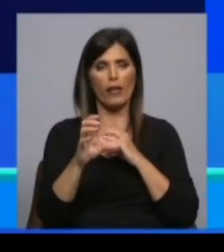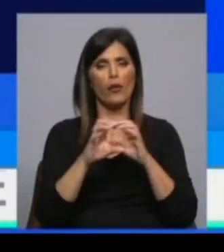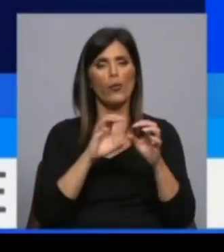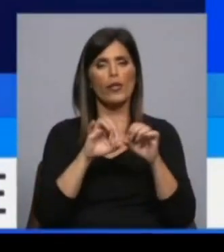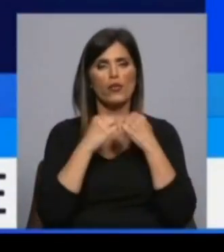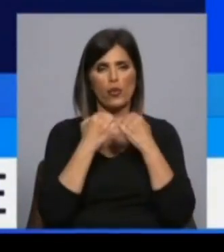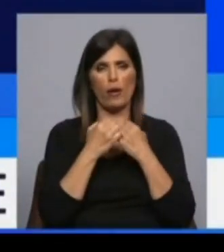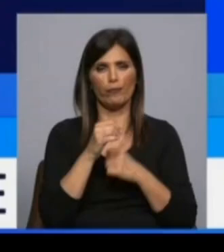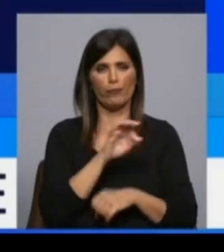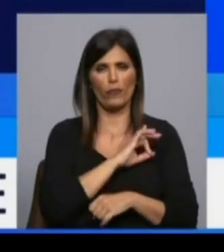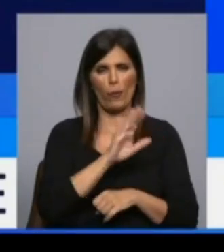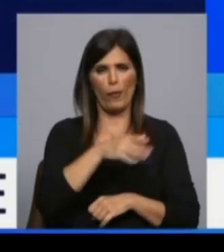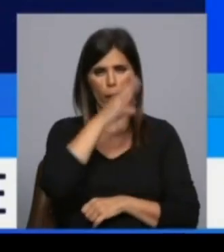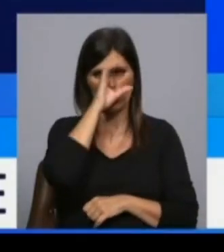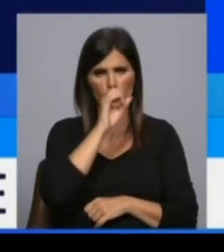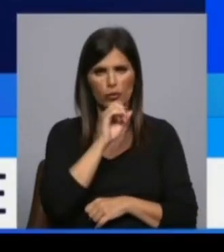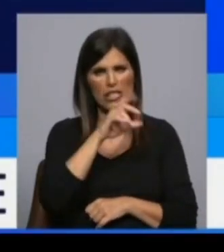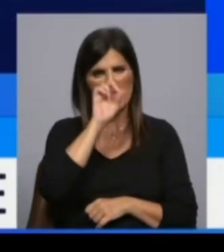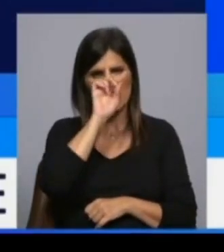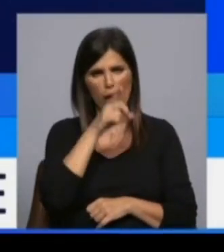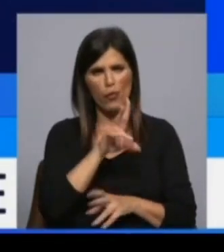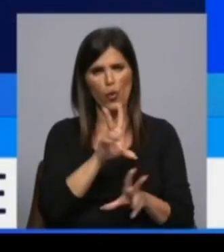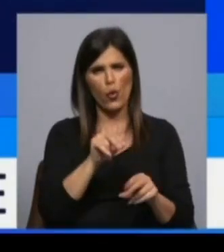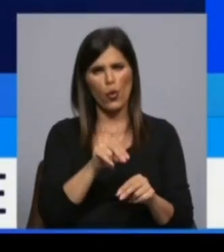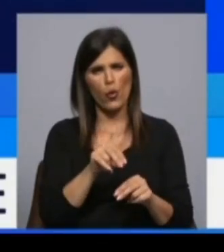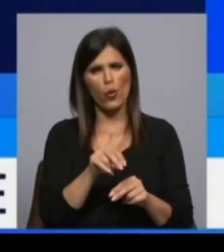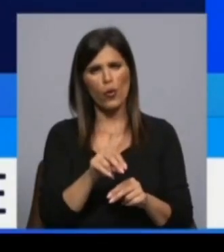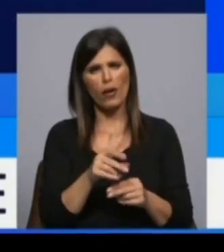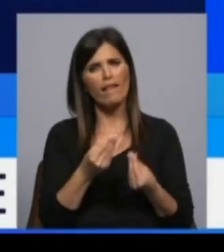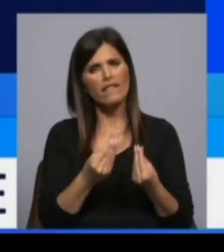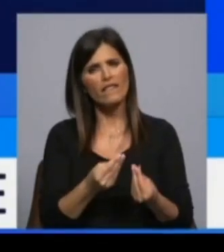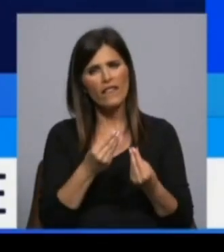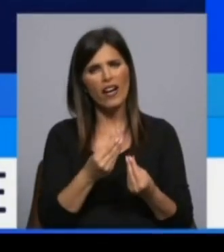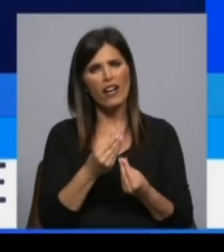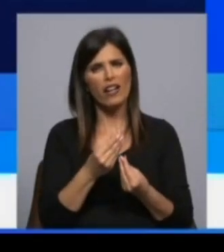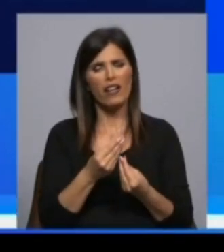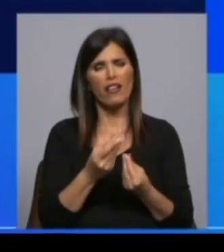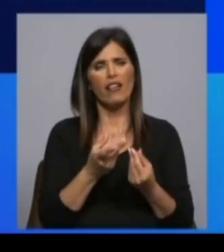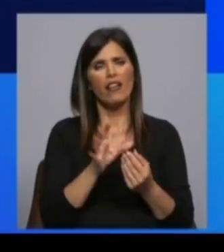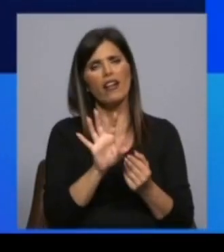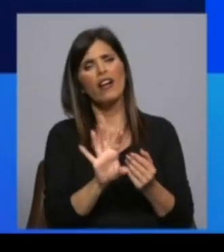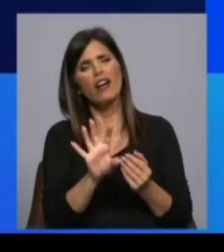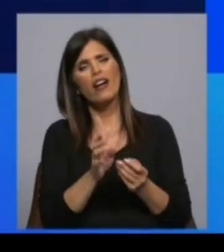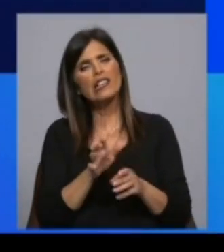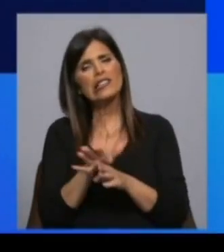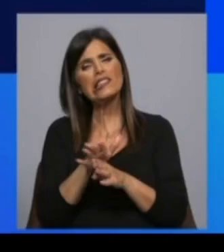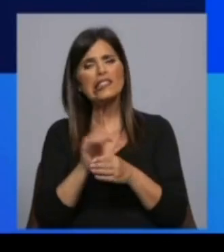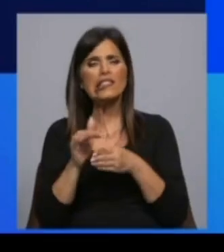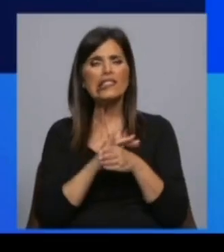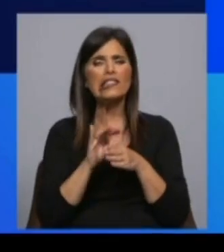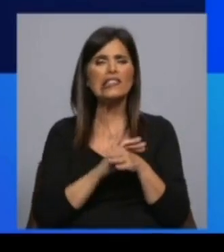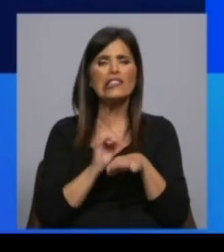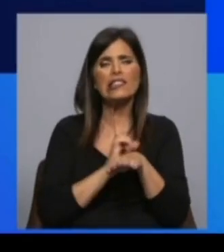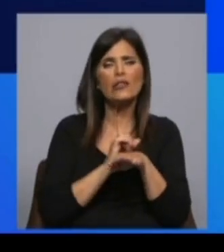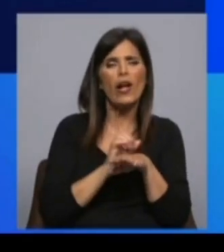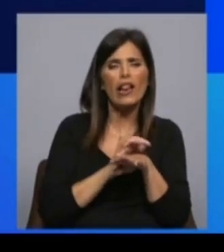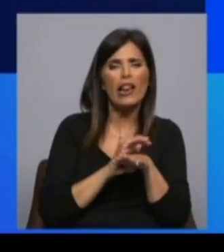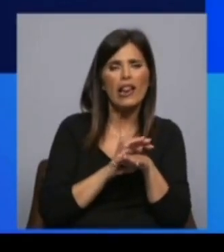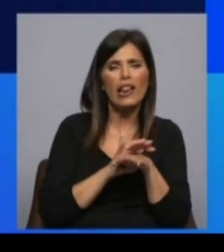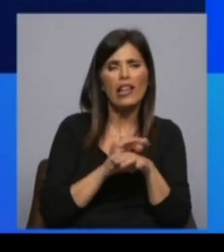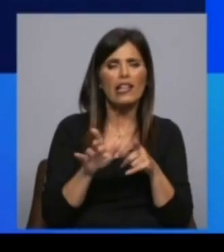social o senhor primeiro-ministro sabe que nunca tive jeito ou apetência para a arte de sedução dos Jornalistas e que ainda hoje